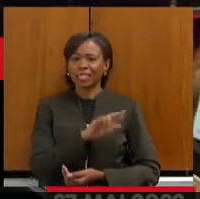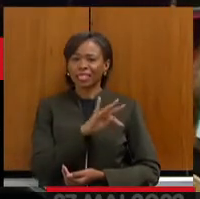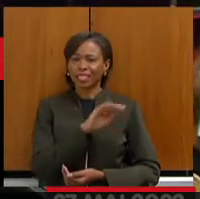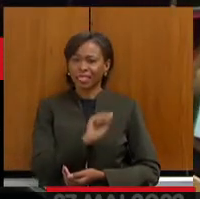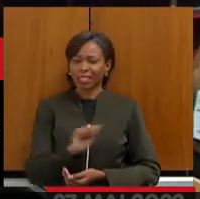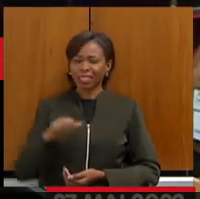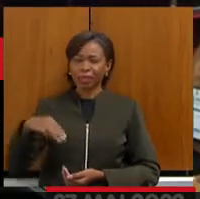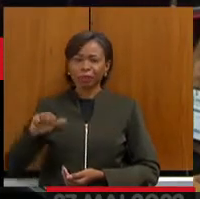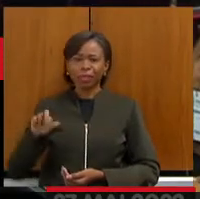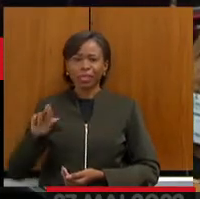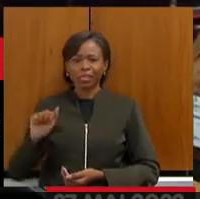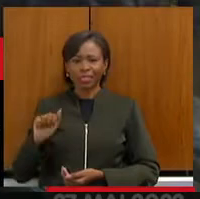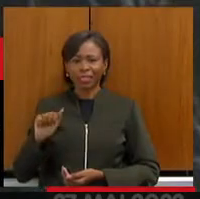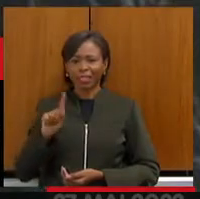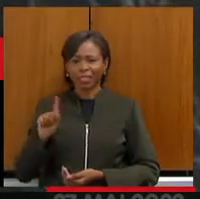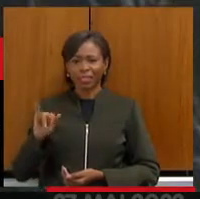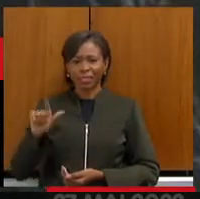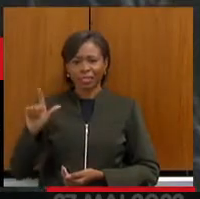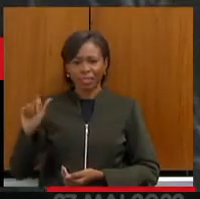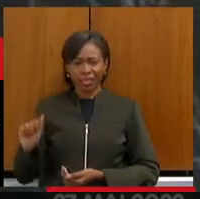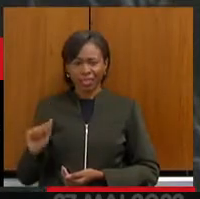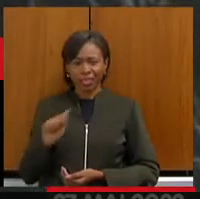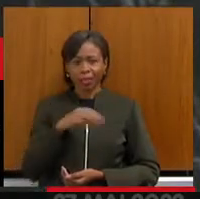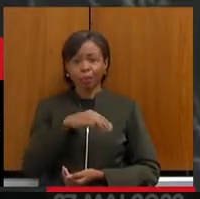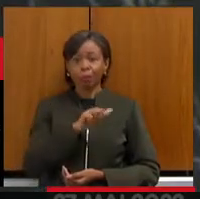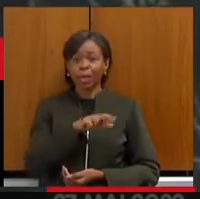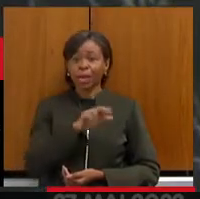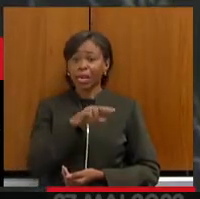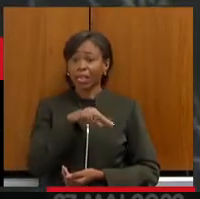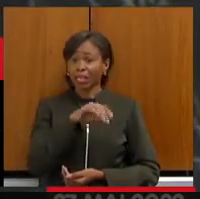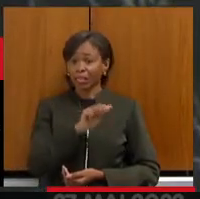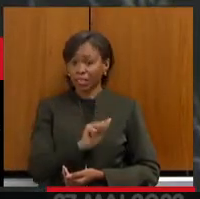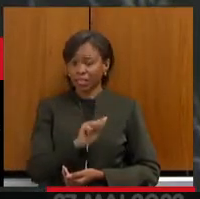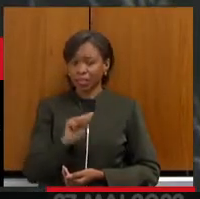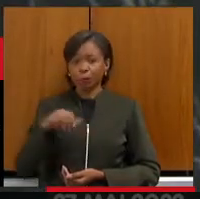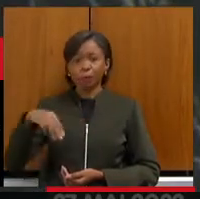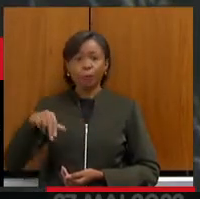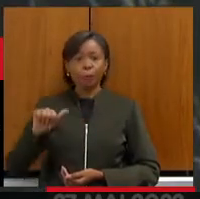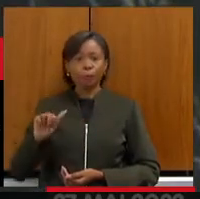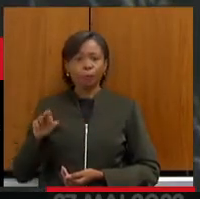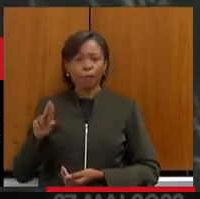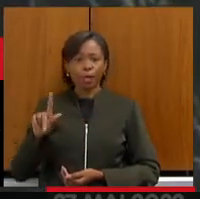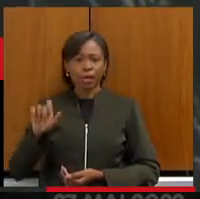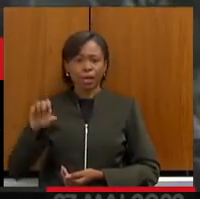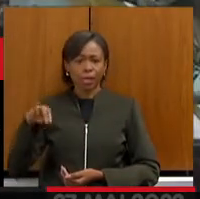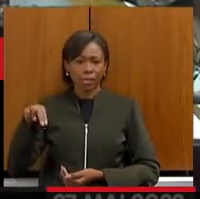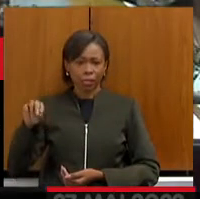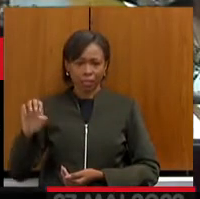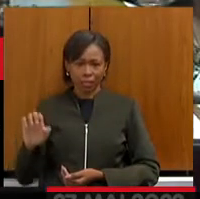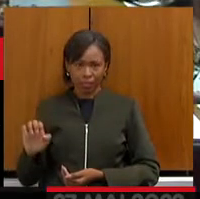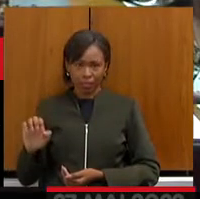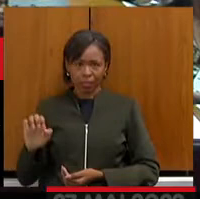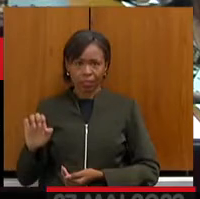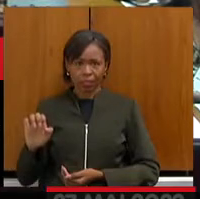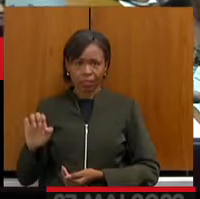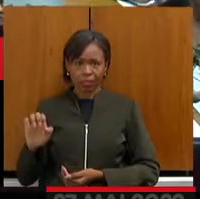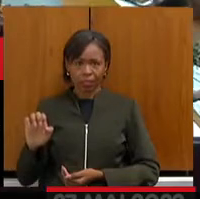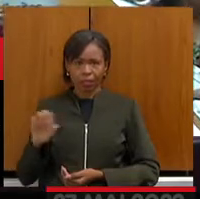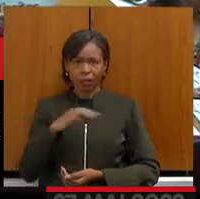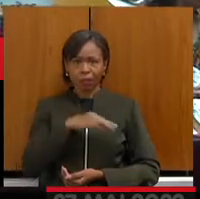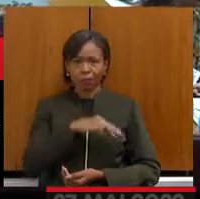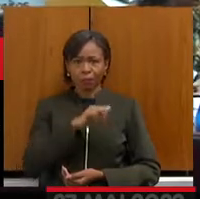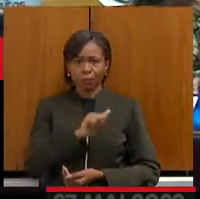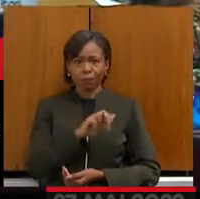Maria Zilah de Matos Marina Dias Nunes Marlene um giro Azera